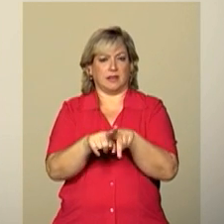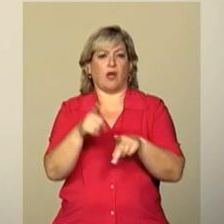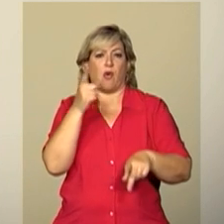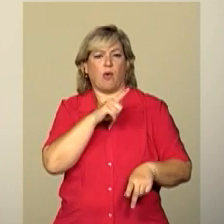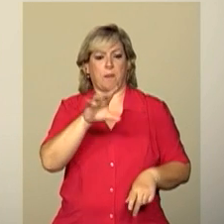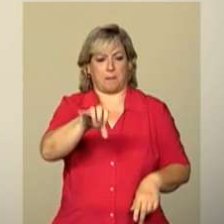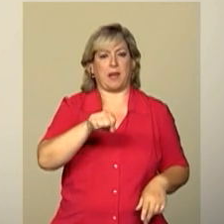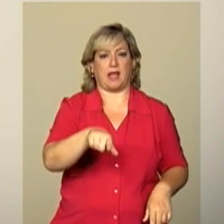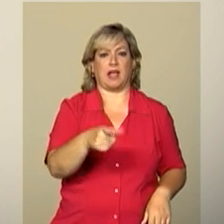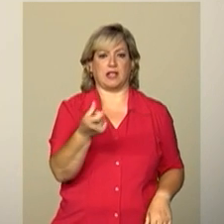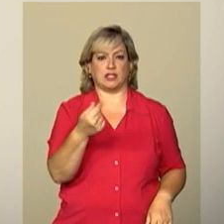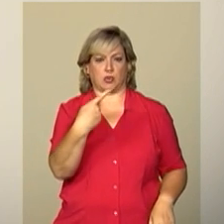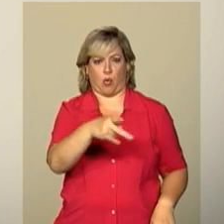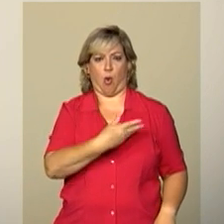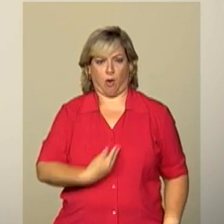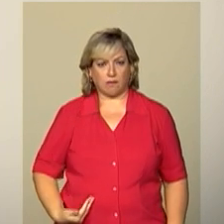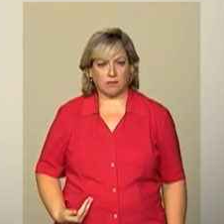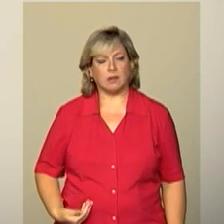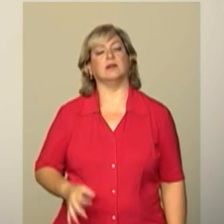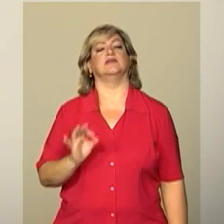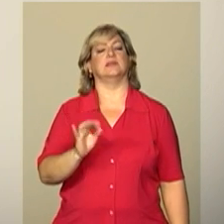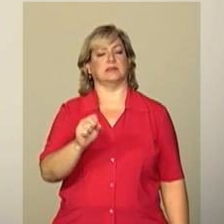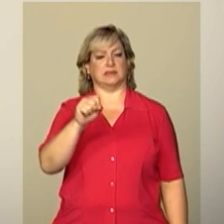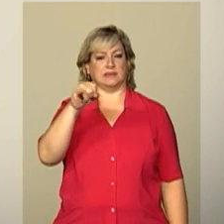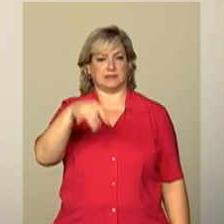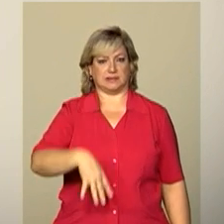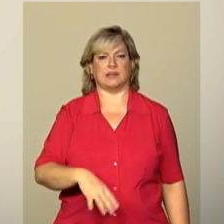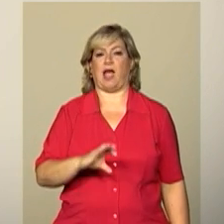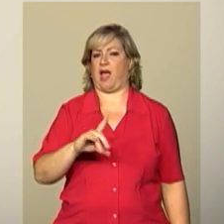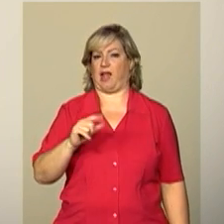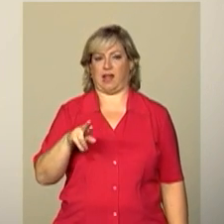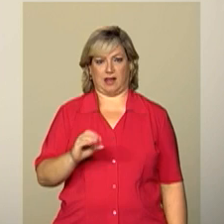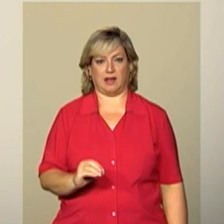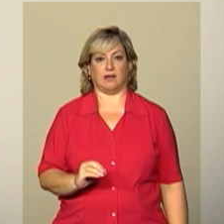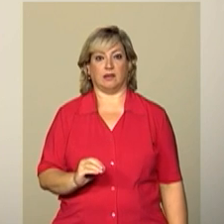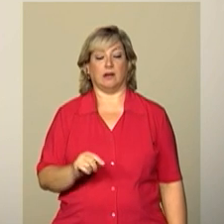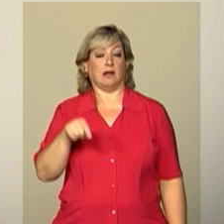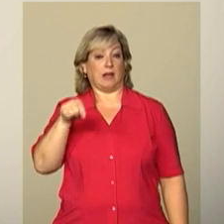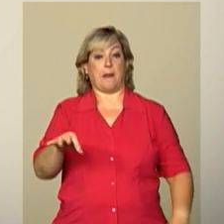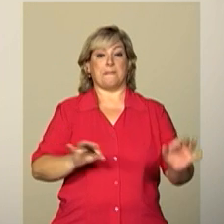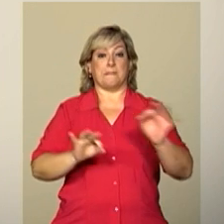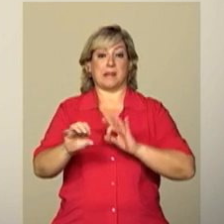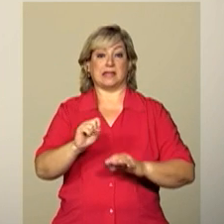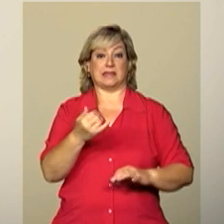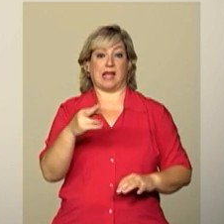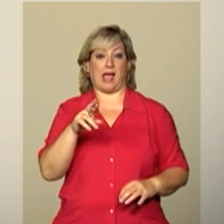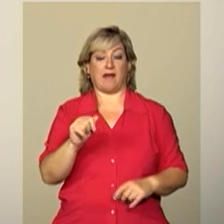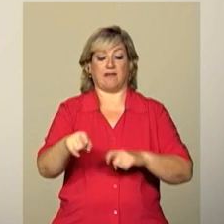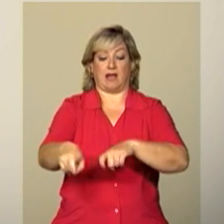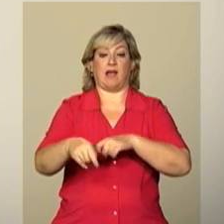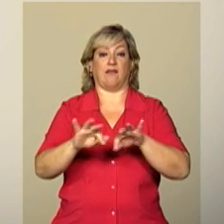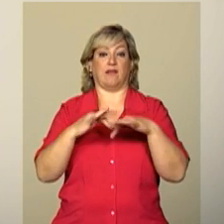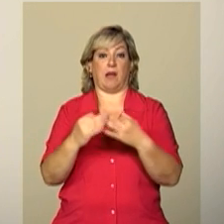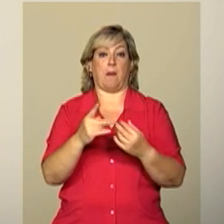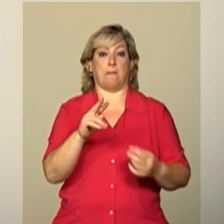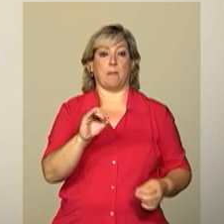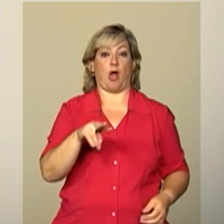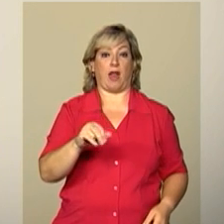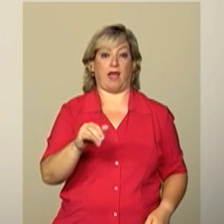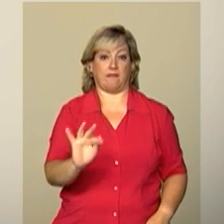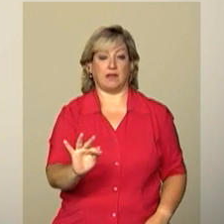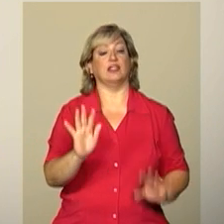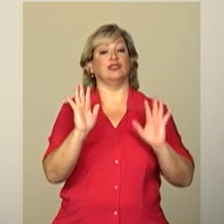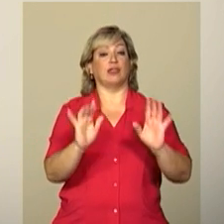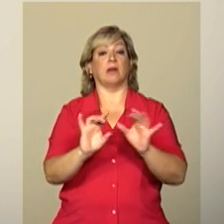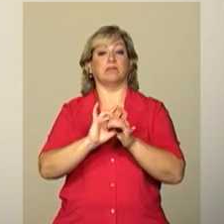esse crédito do governo Claro que sim Luciano Veja só o plano safra da Agricultura Familiar o Pronaf já